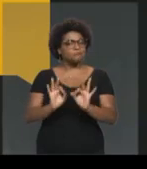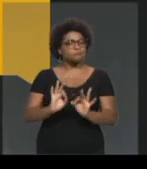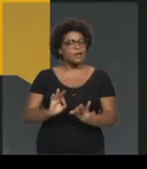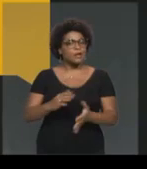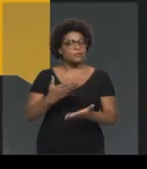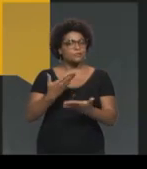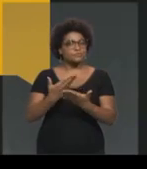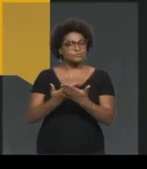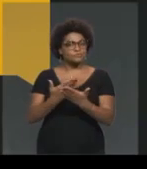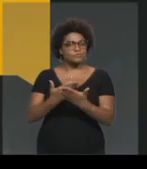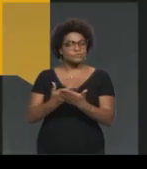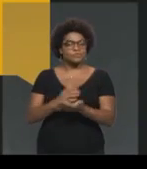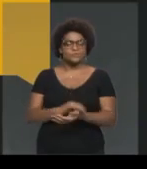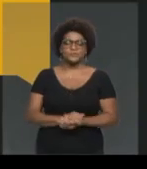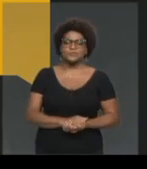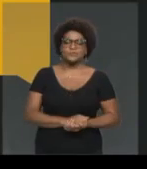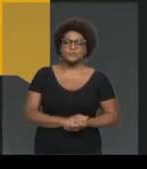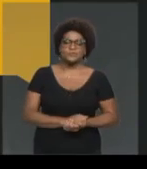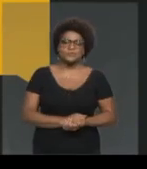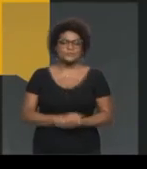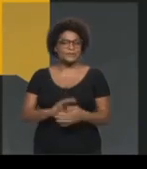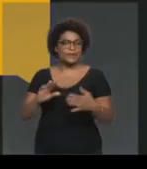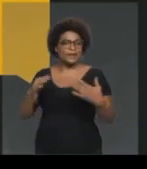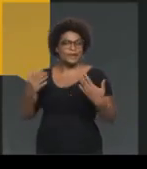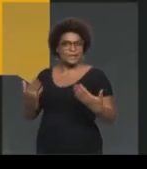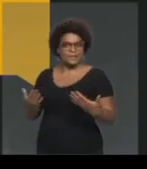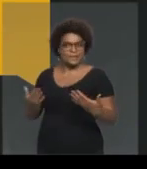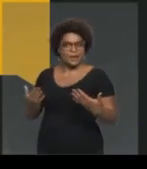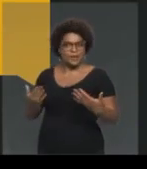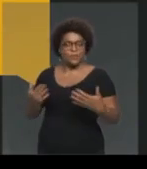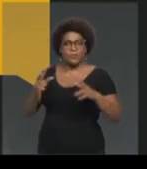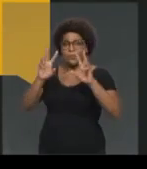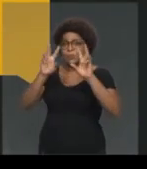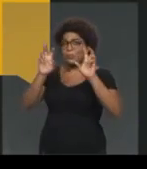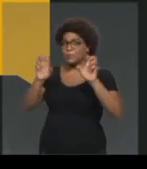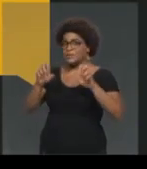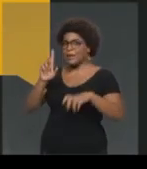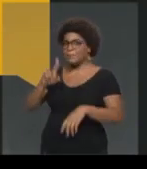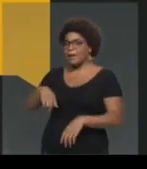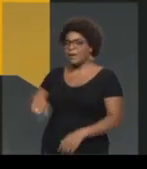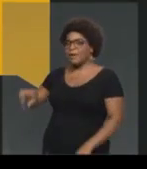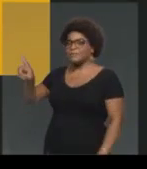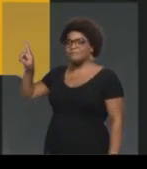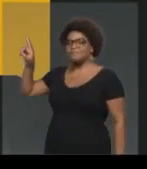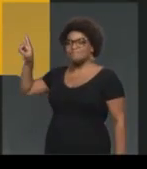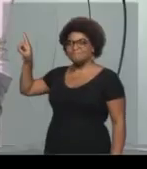Vamos tratar então desse tema da indústria cultural.